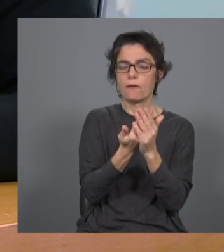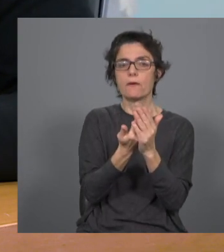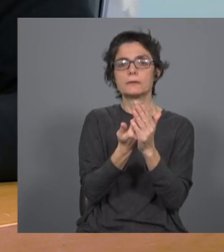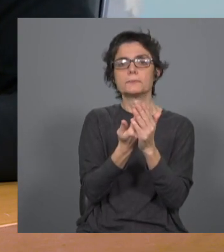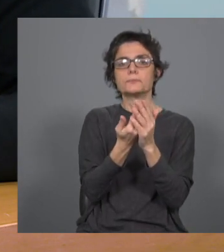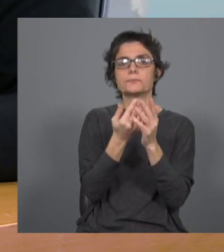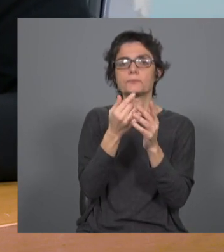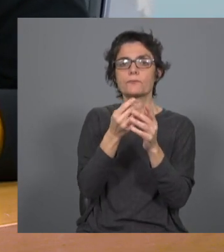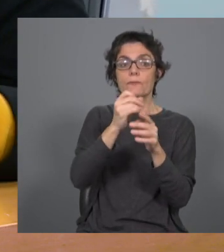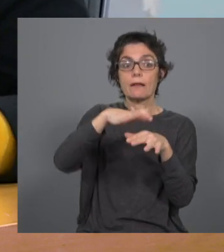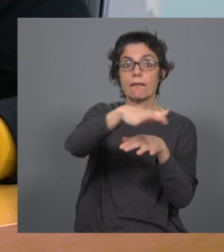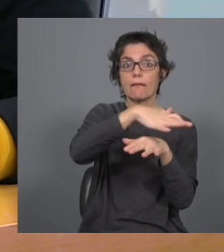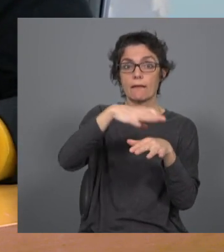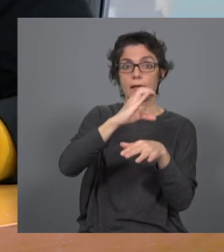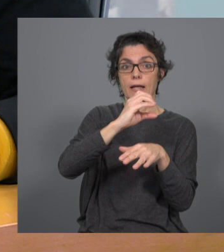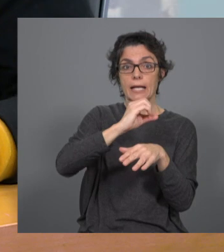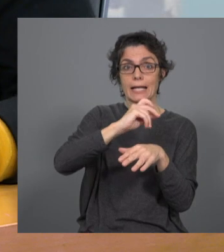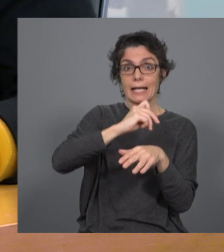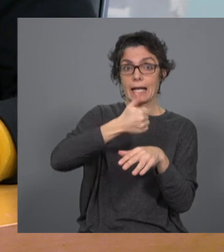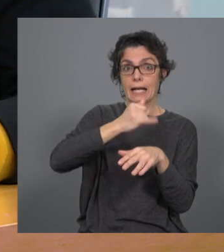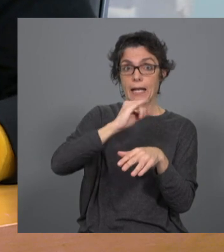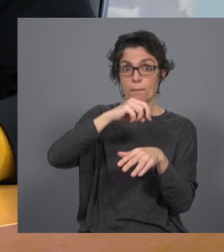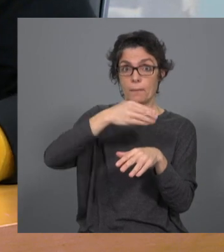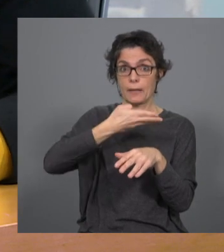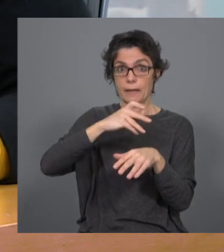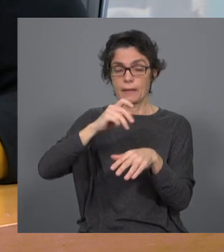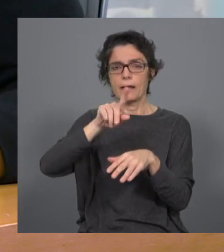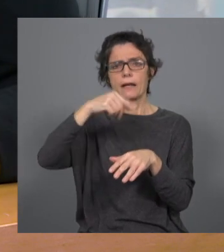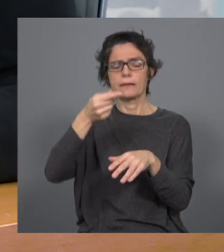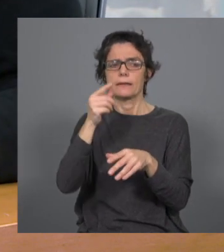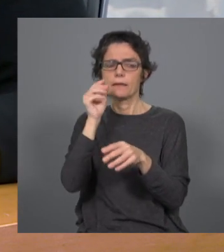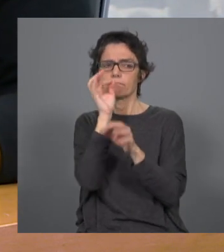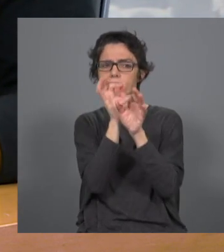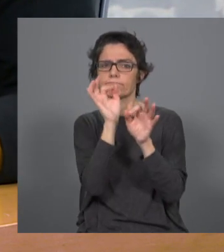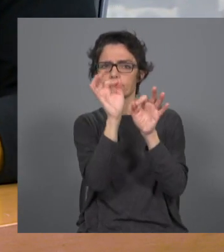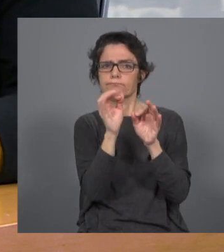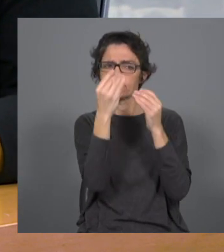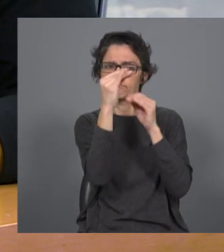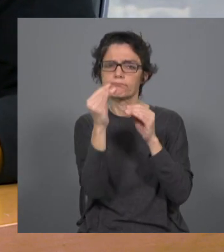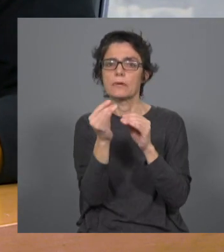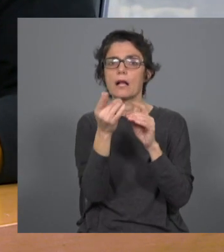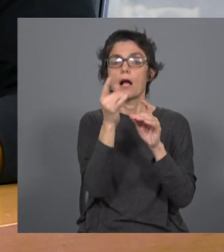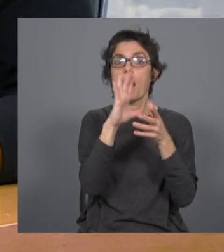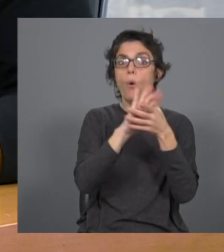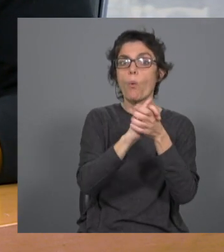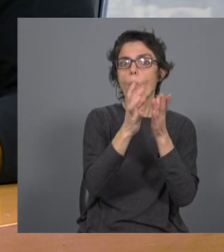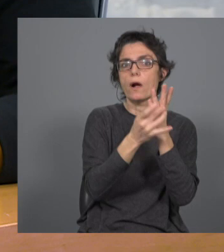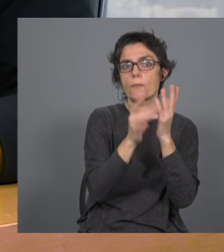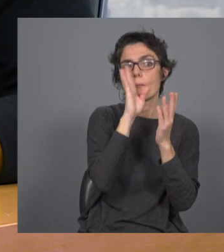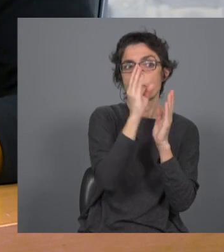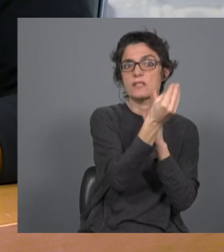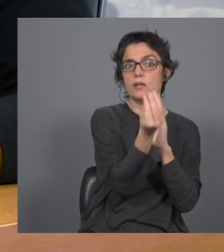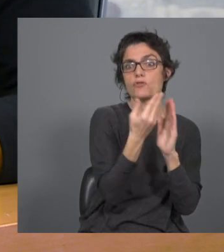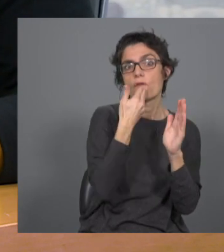da Diocese de Cabinda, e estão, sobretudo, também a preparar para o matrimónio os casais que pedem à Igreja, de